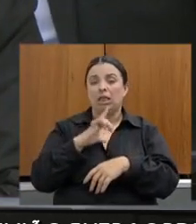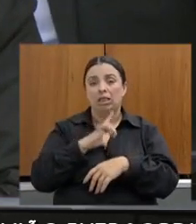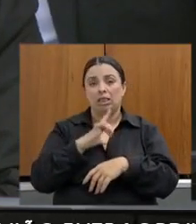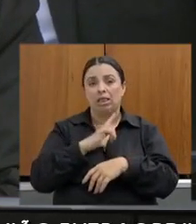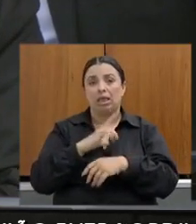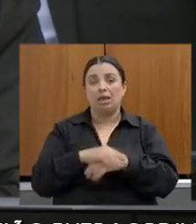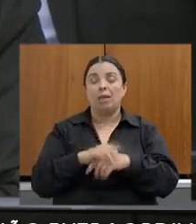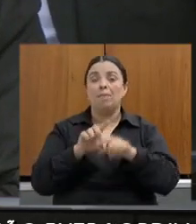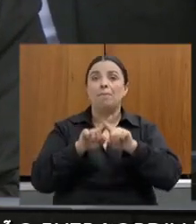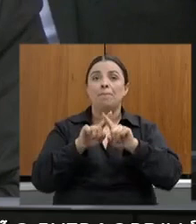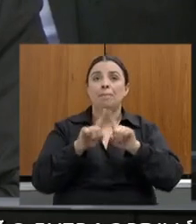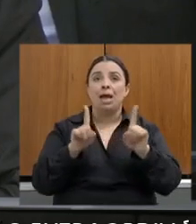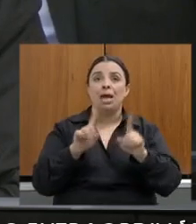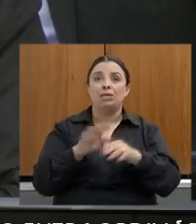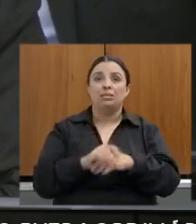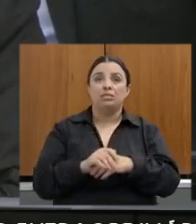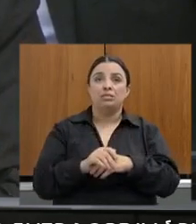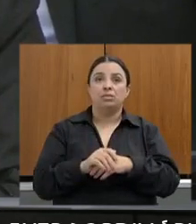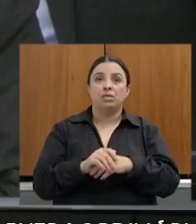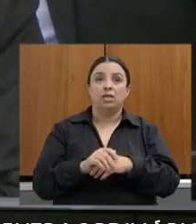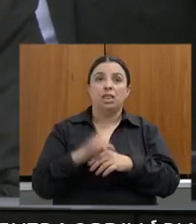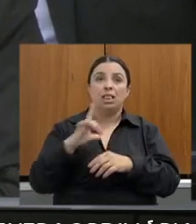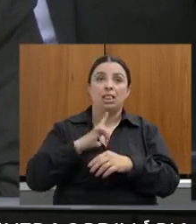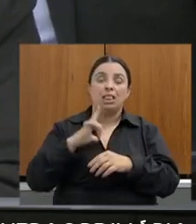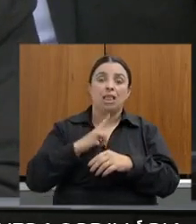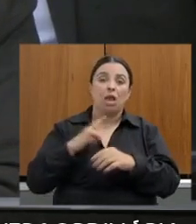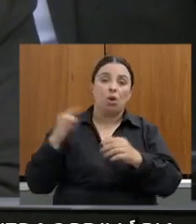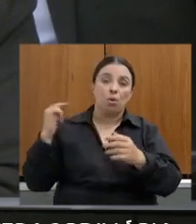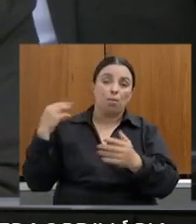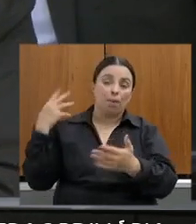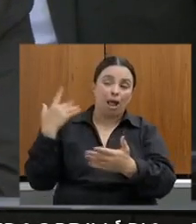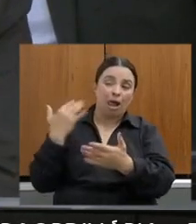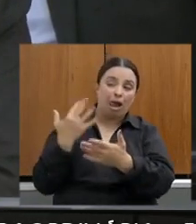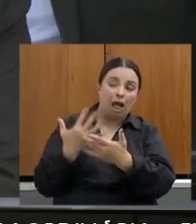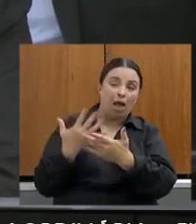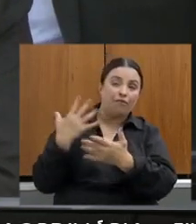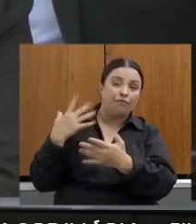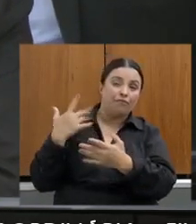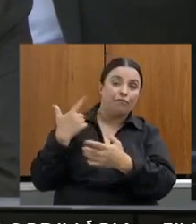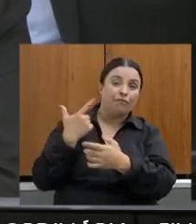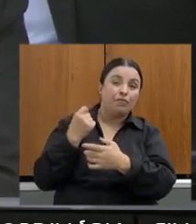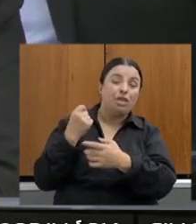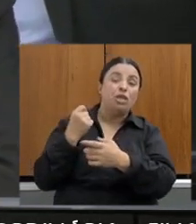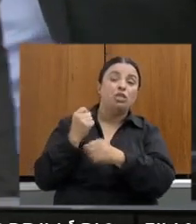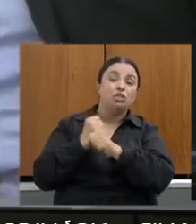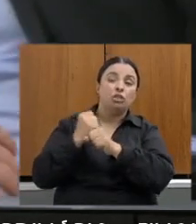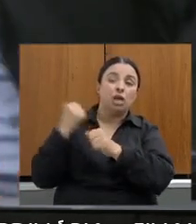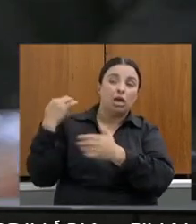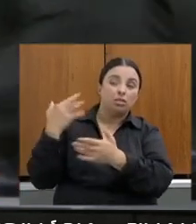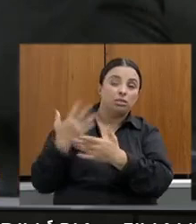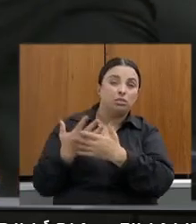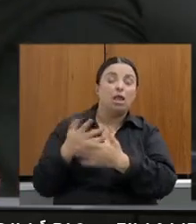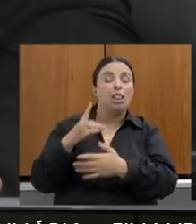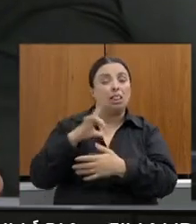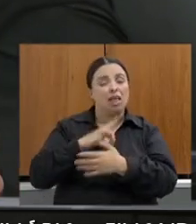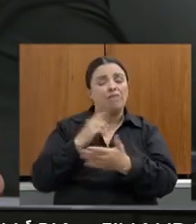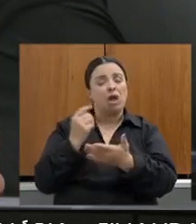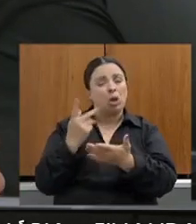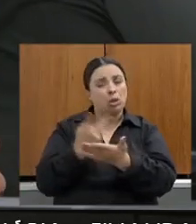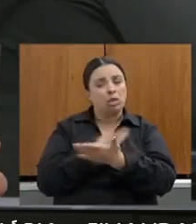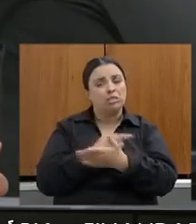eu cheyrou deterioração de algumas dessas unidades e que nesse momento estamos aí